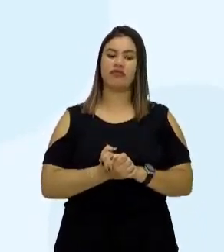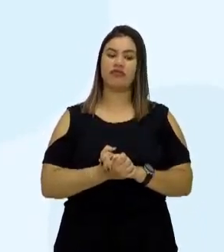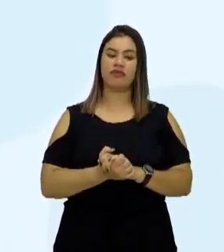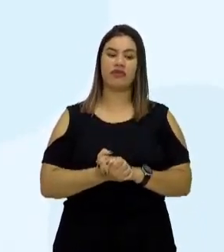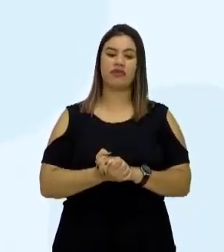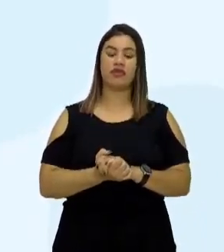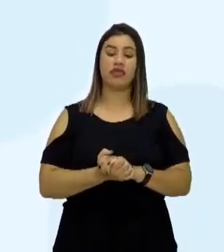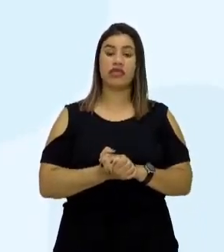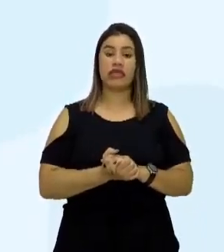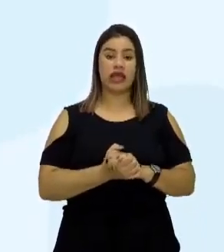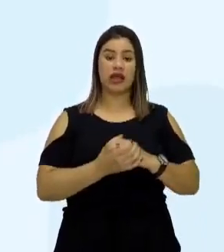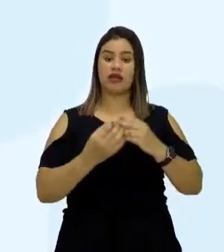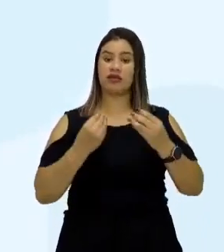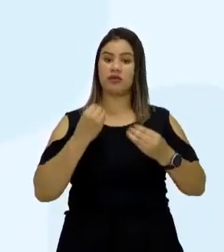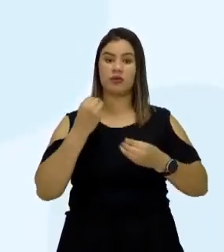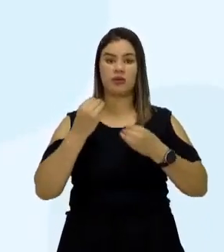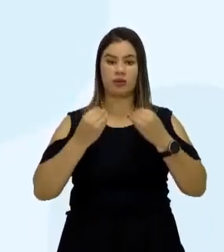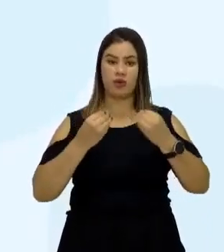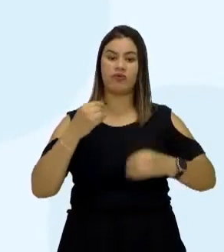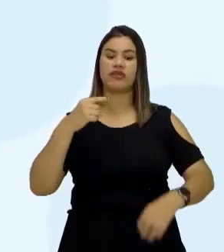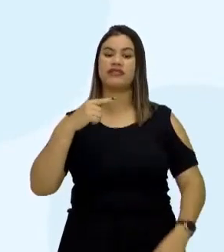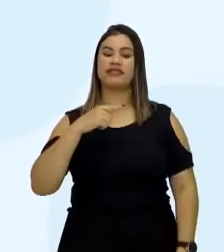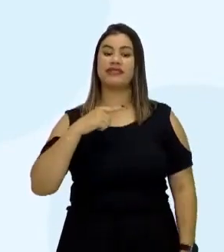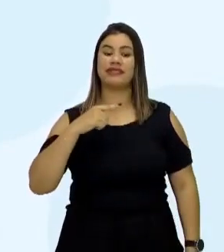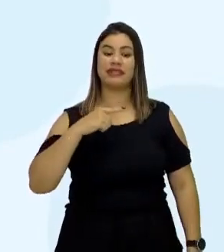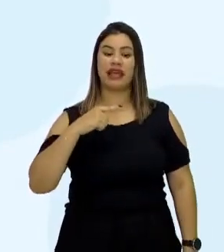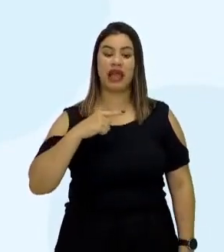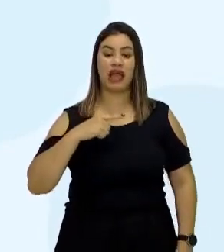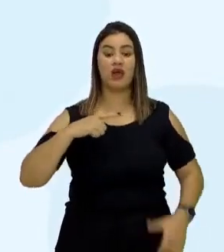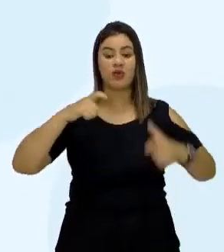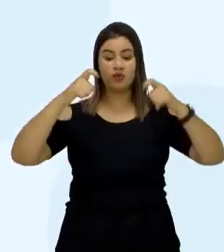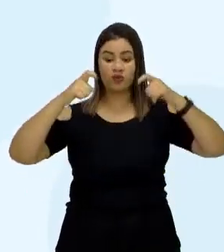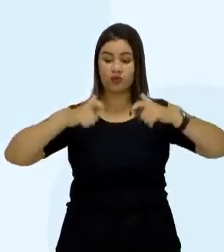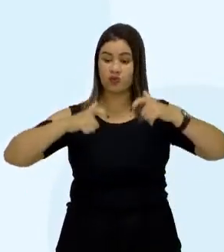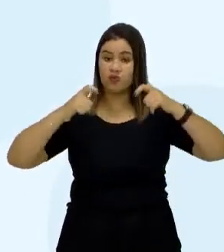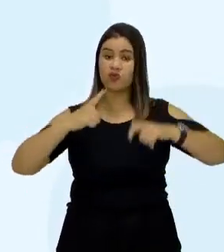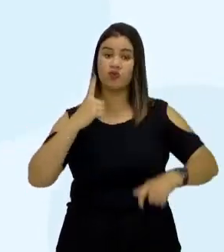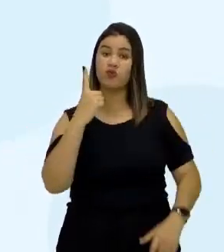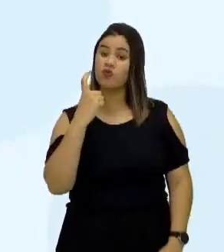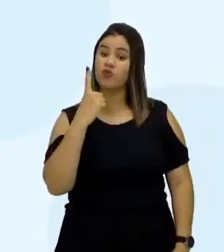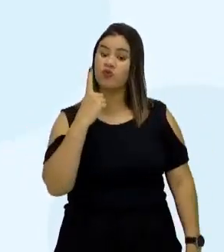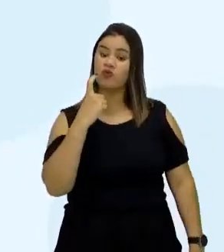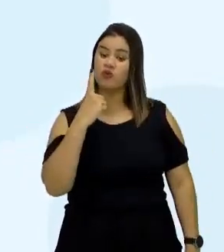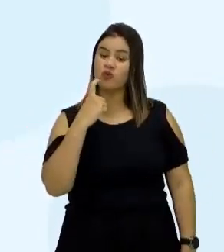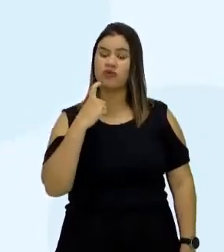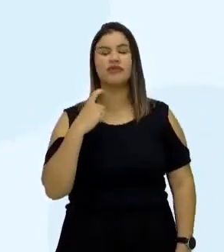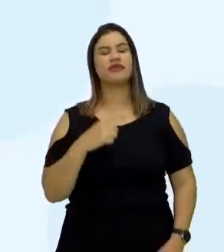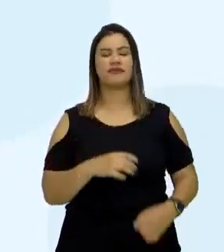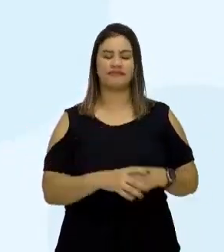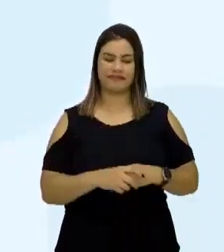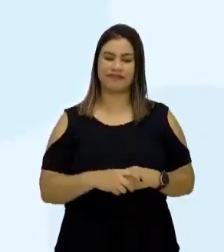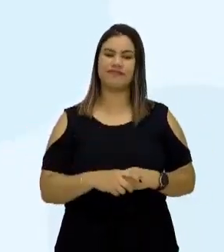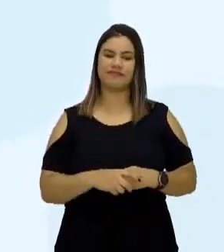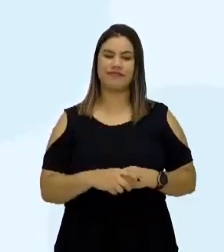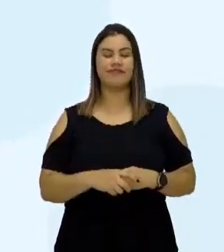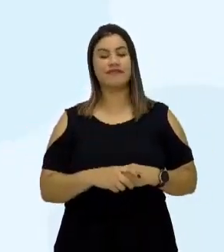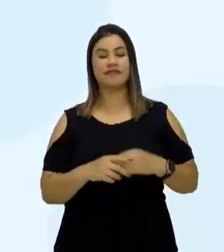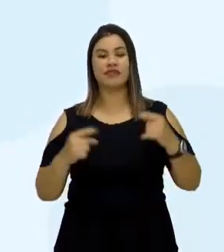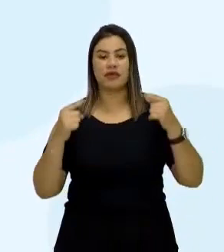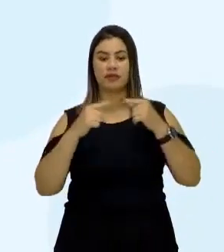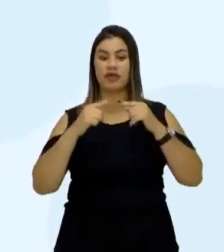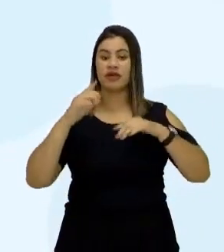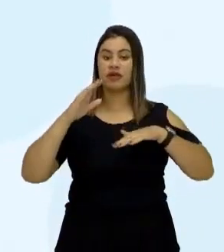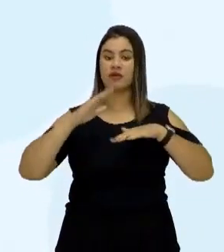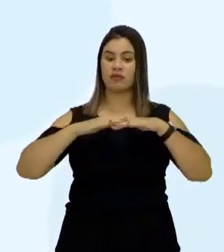a localização, né, que ela é uma localização única, né, perante aí o continente africano, vendo aí, né, a